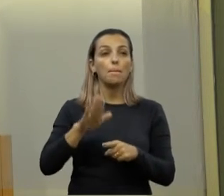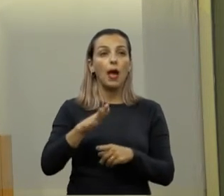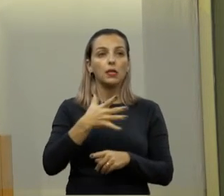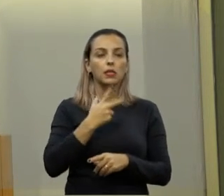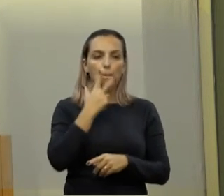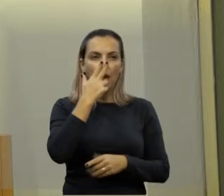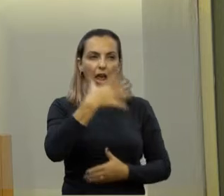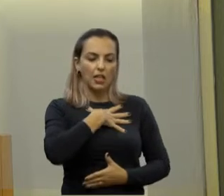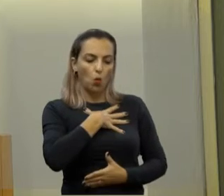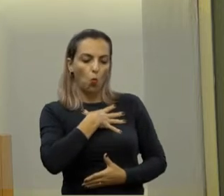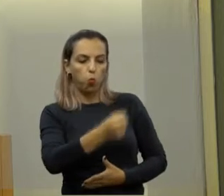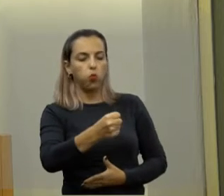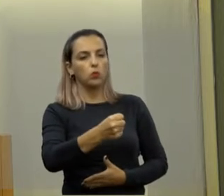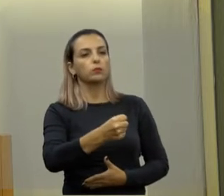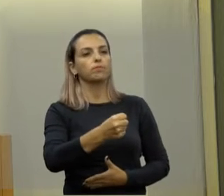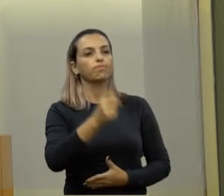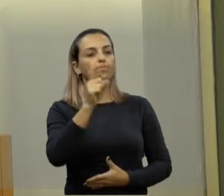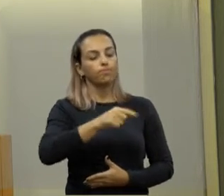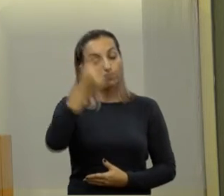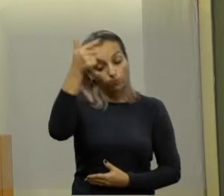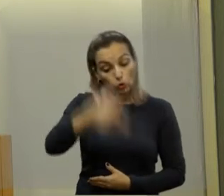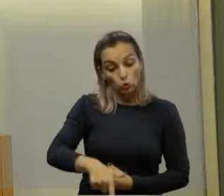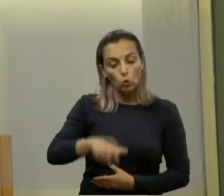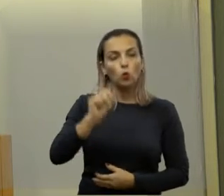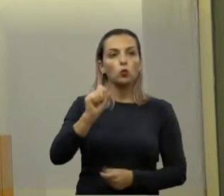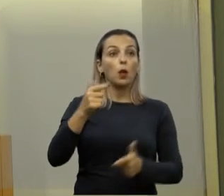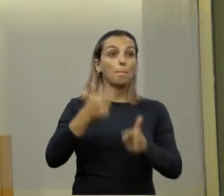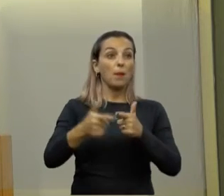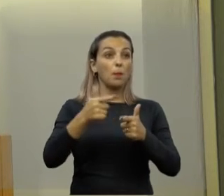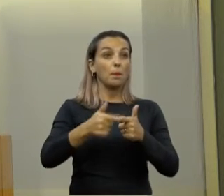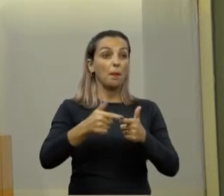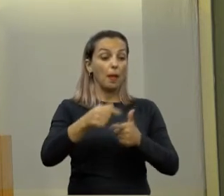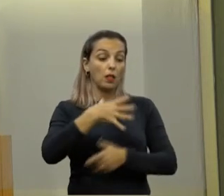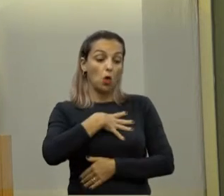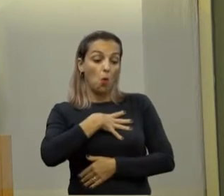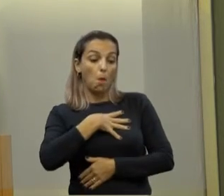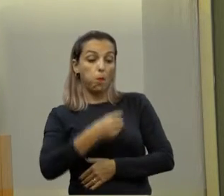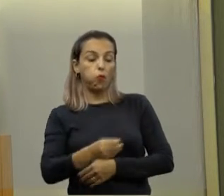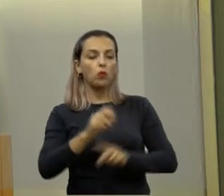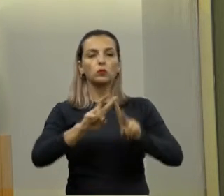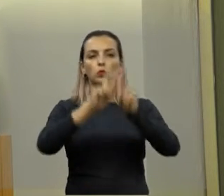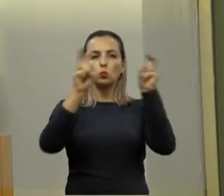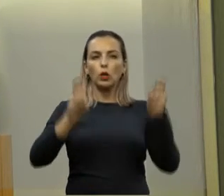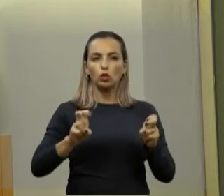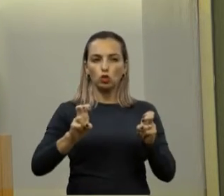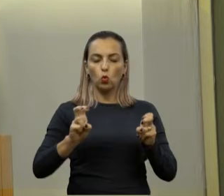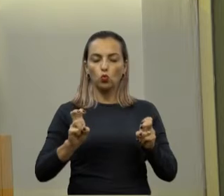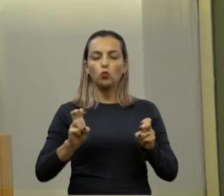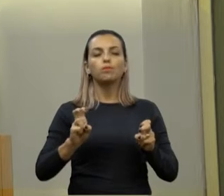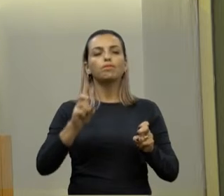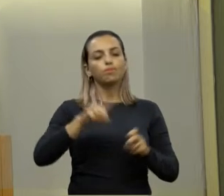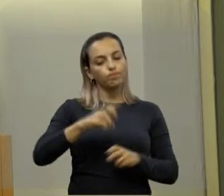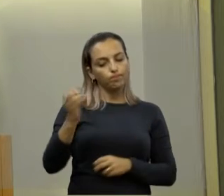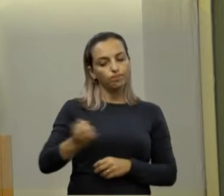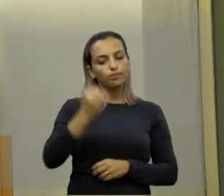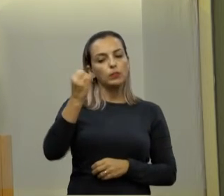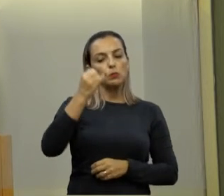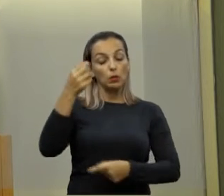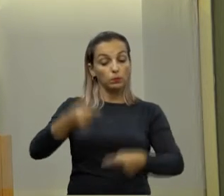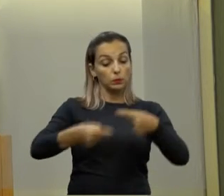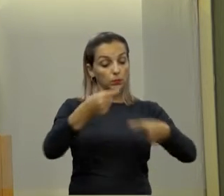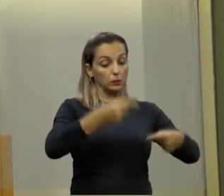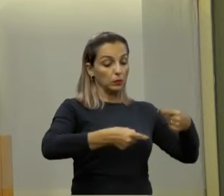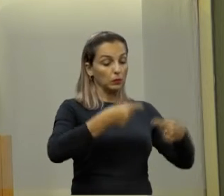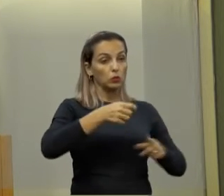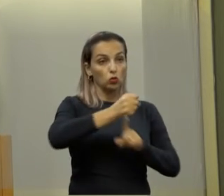indica suicídio então é mais uma vez a problemática do suicídio sendo levantada e tendo importância para a gente trazer o